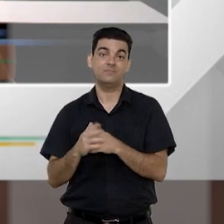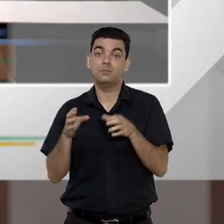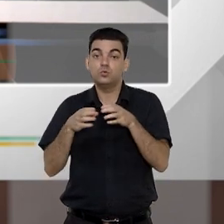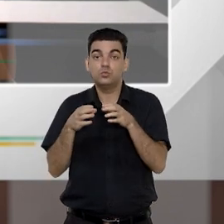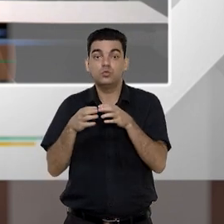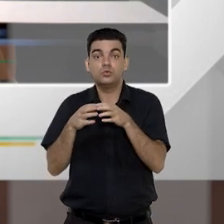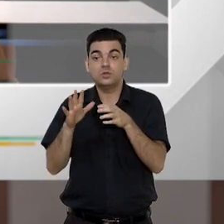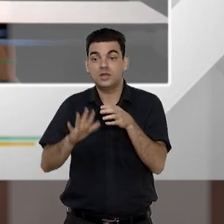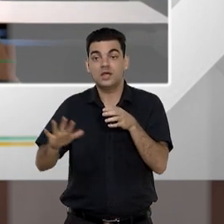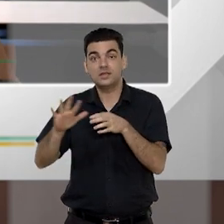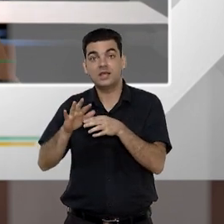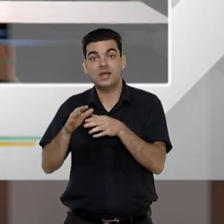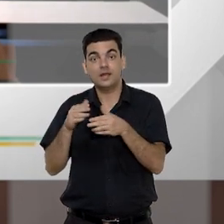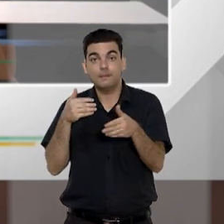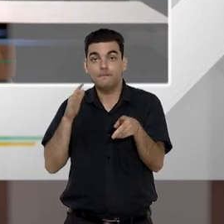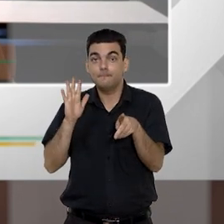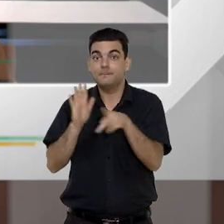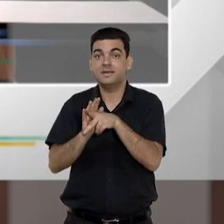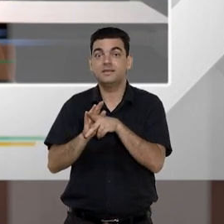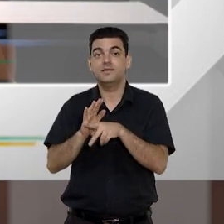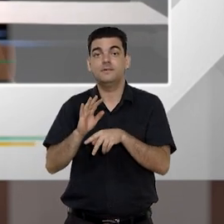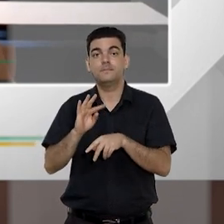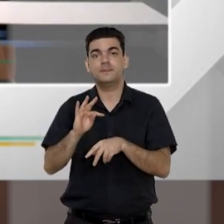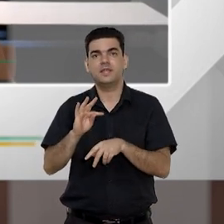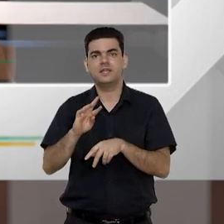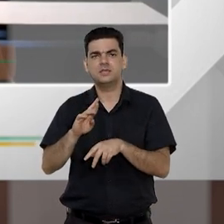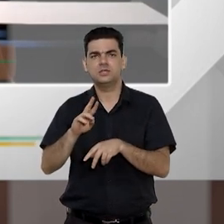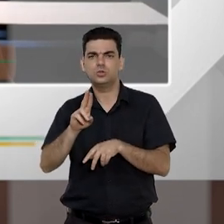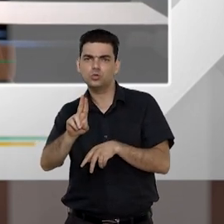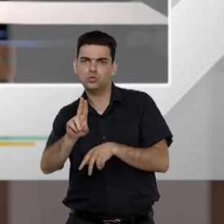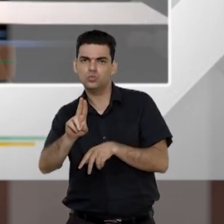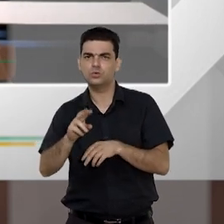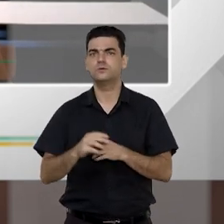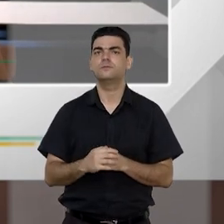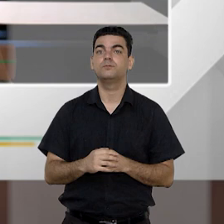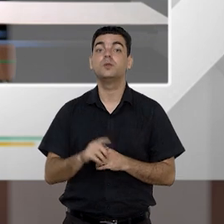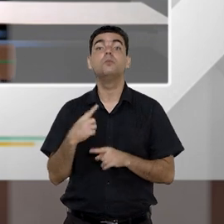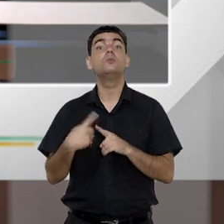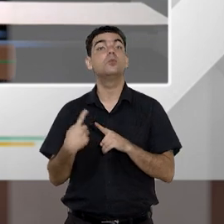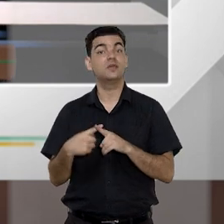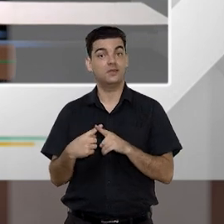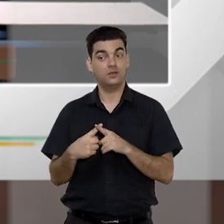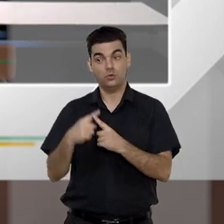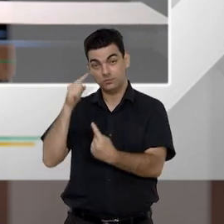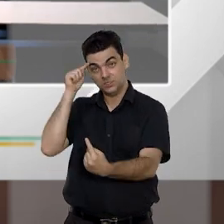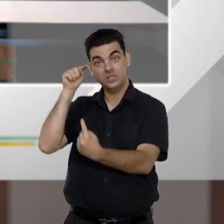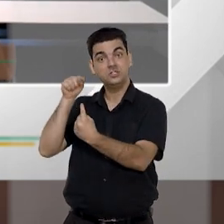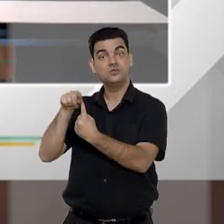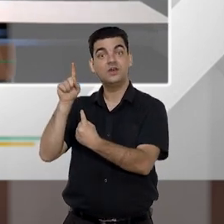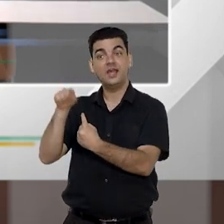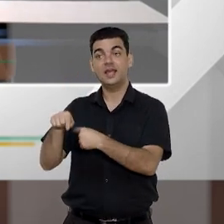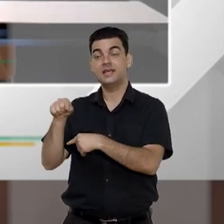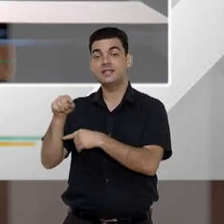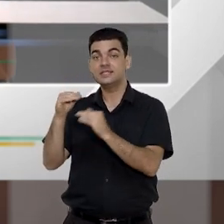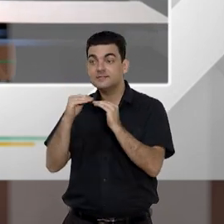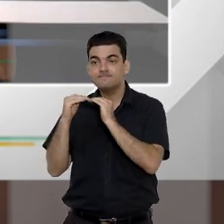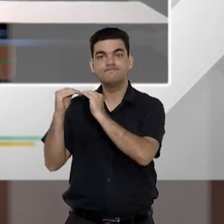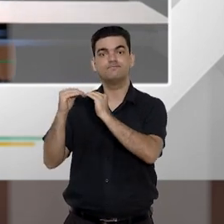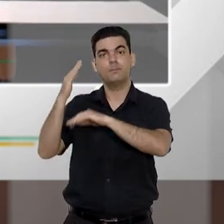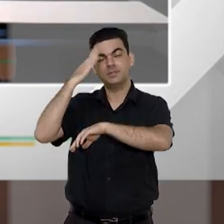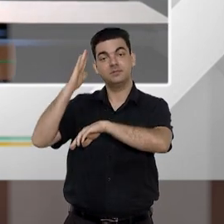apreciado pela Turma Regional de Uniformização, que é a nossa TRU, né? Por quê? Porque aqui a finalidade vai ser